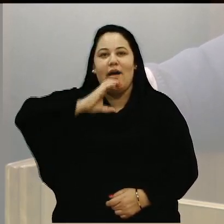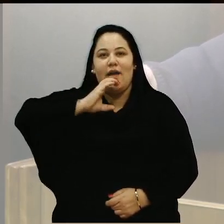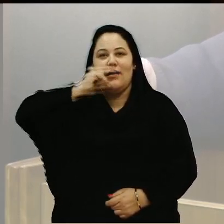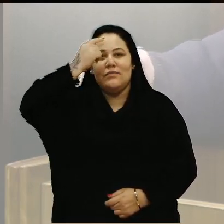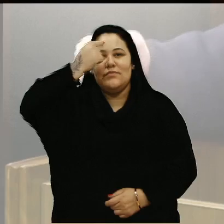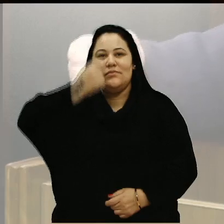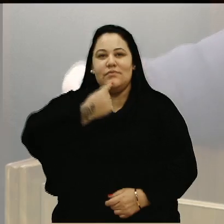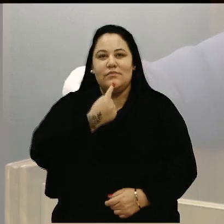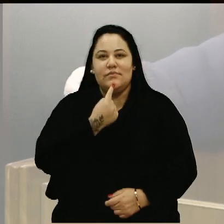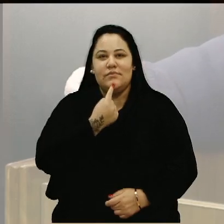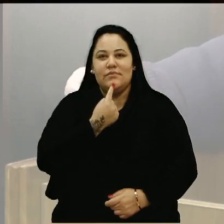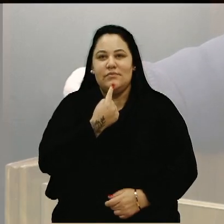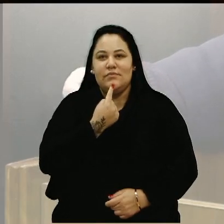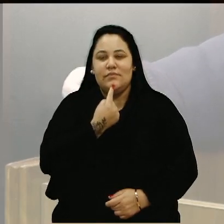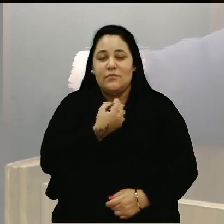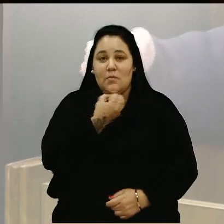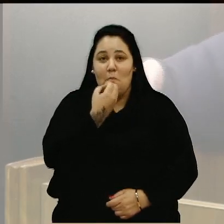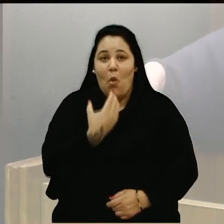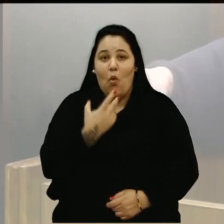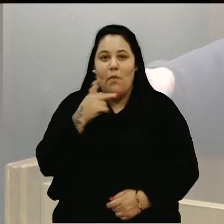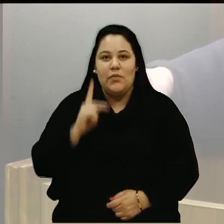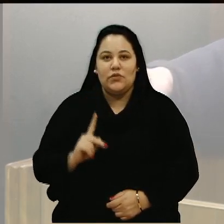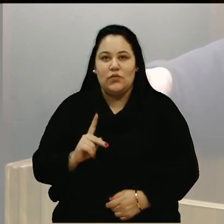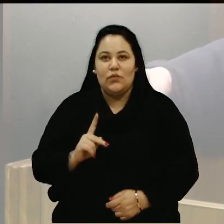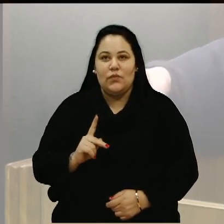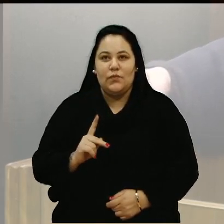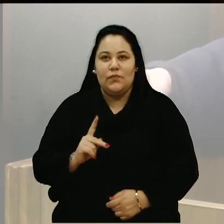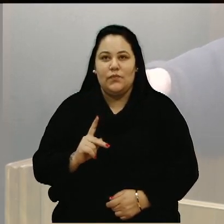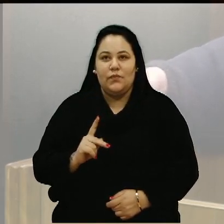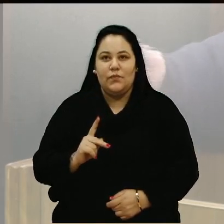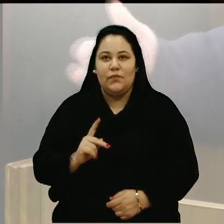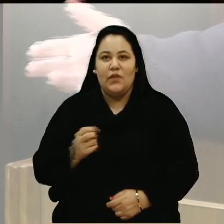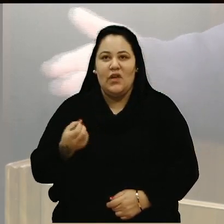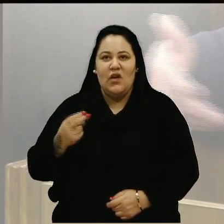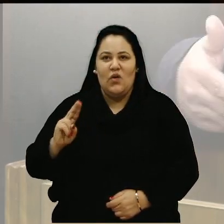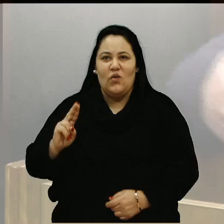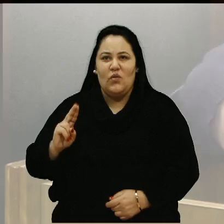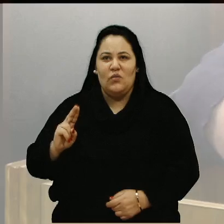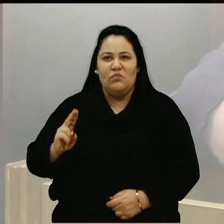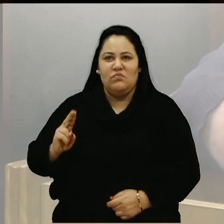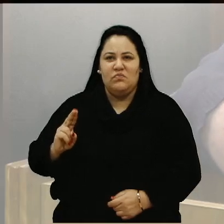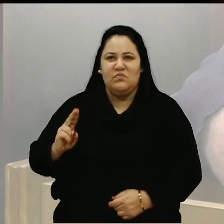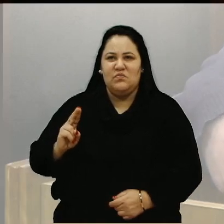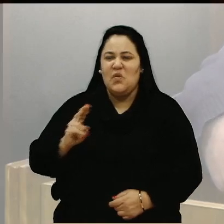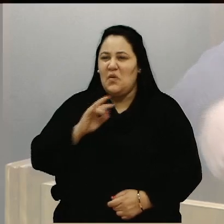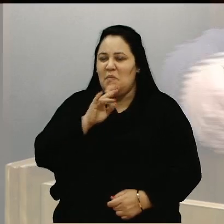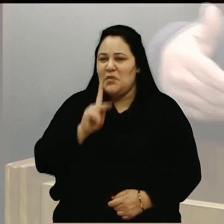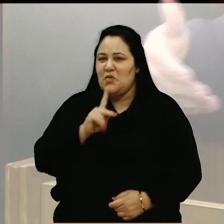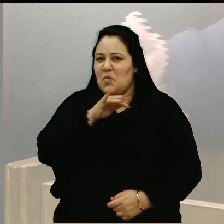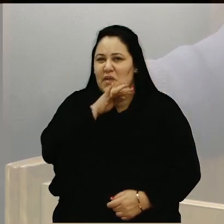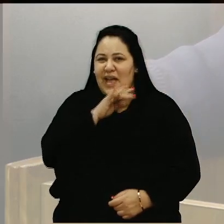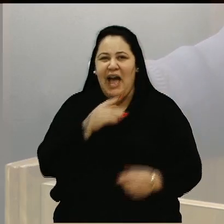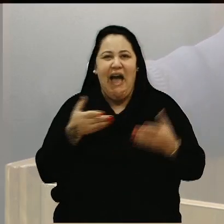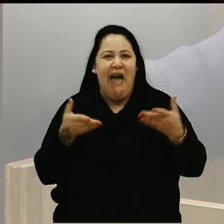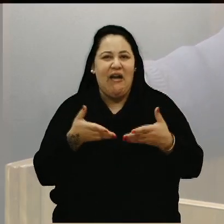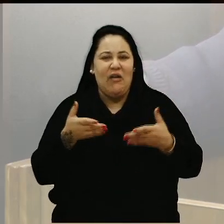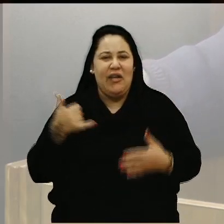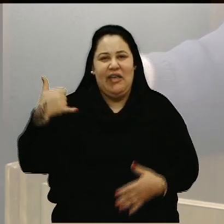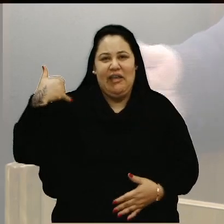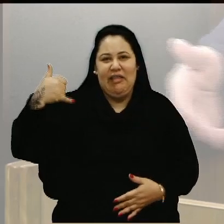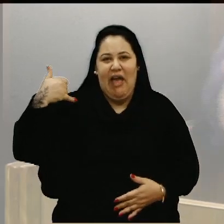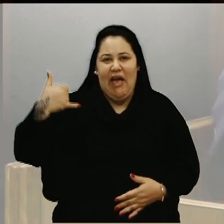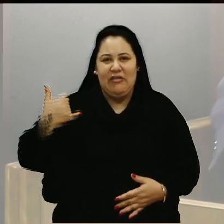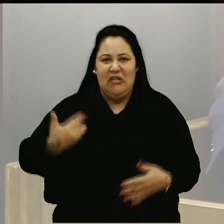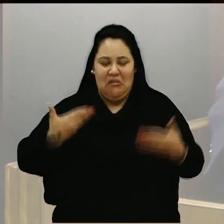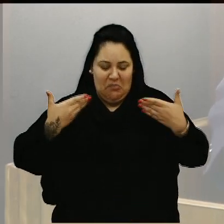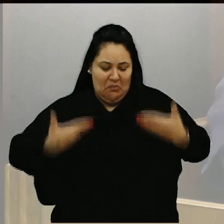uma pessoa bom caráter ou pilantra, mau caráter. Agora, a condição física, a condição da idade, a